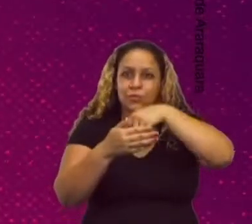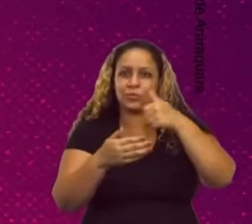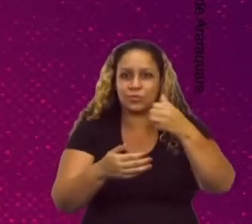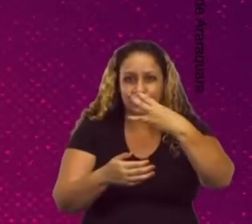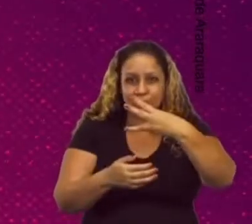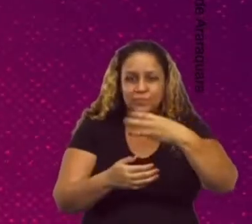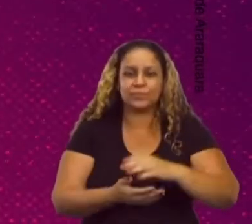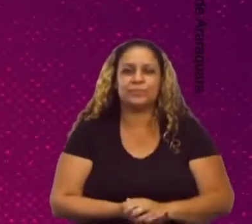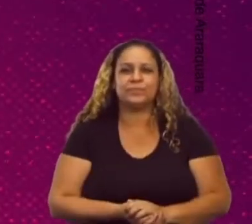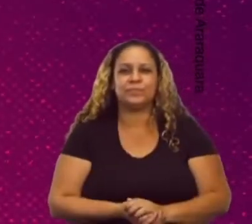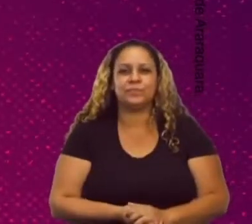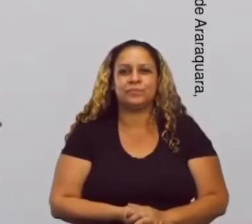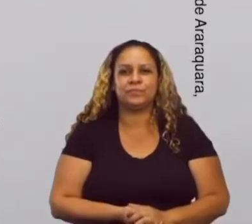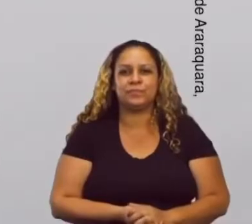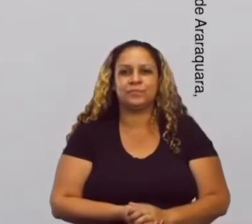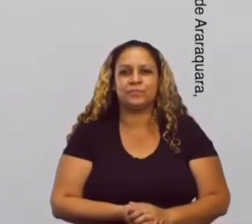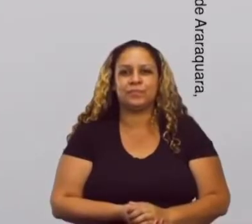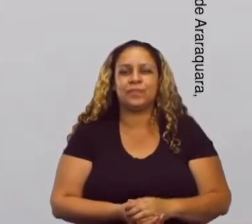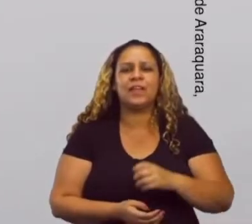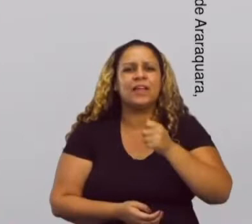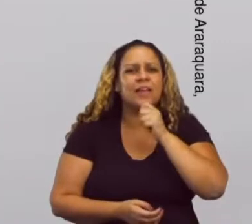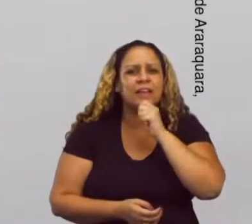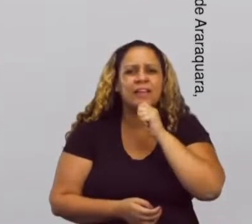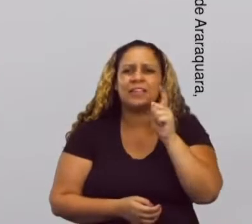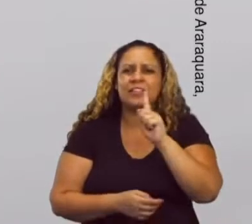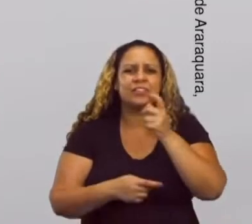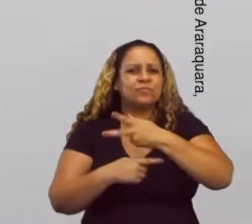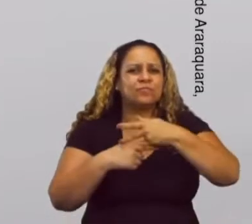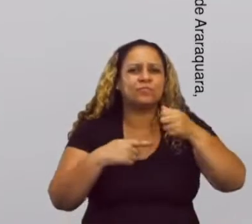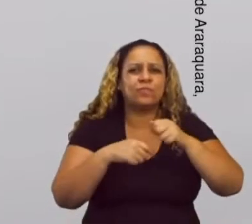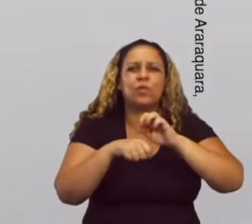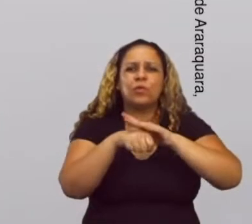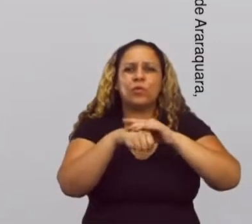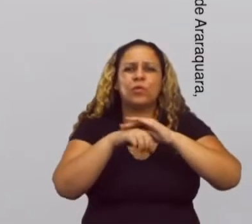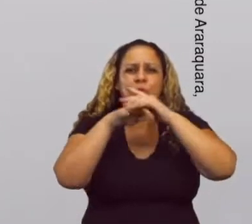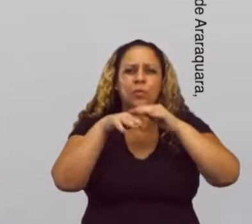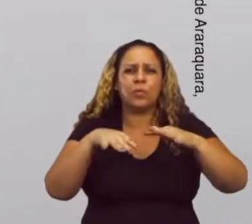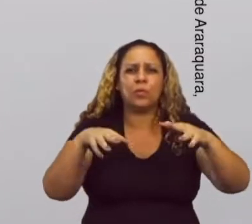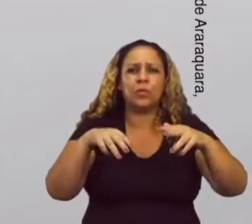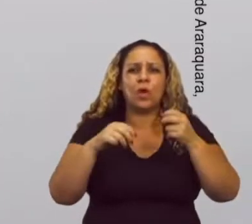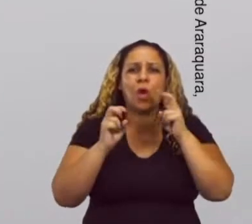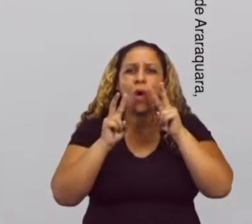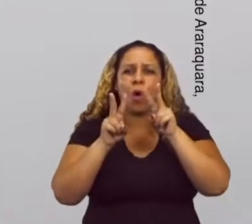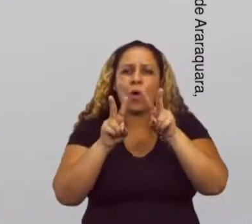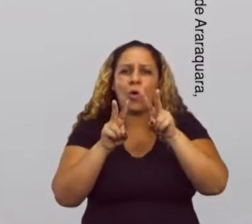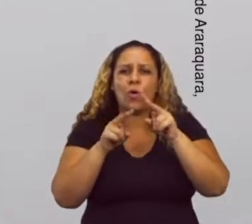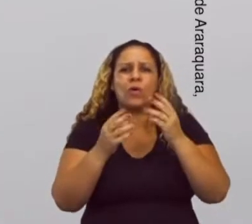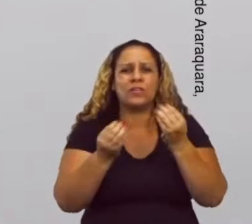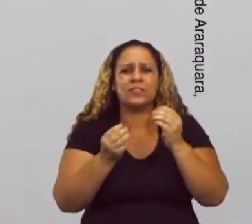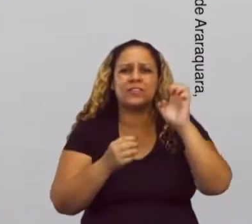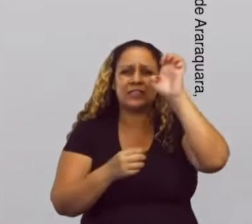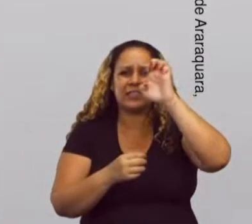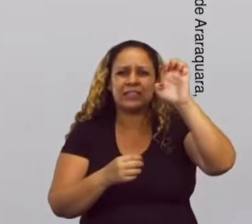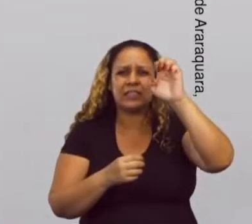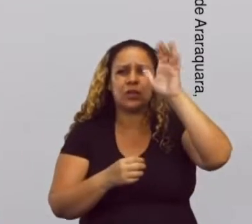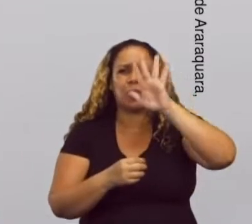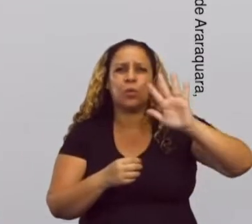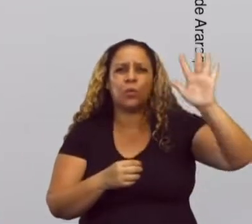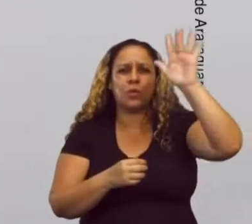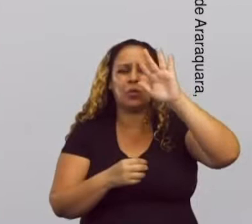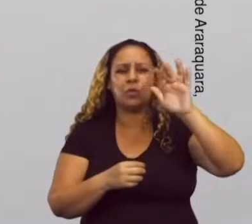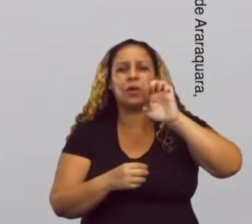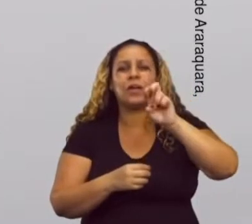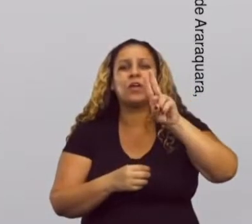Prefeito, vote 13. Ainda não vencemos a pandemia. Olhe o que está acontecendo na Europa e